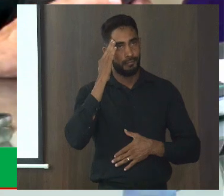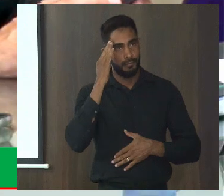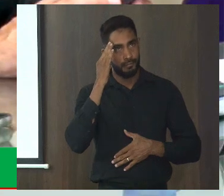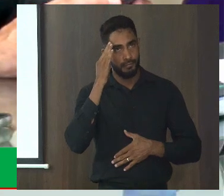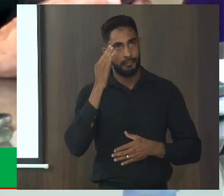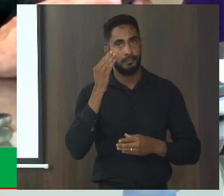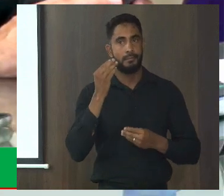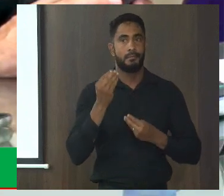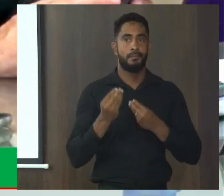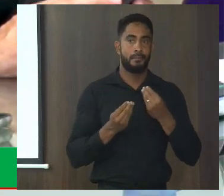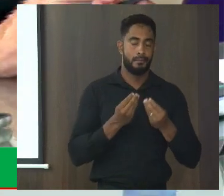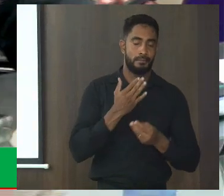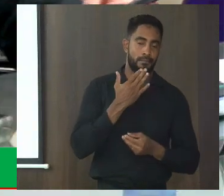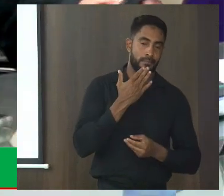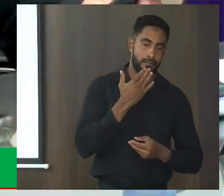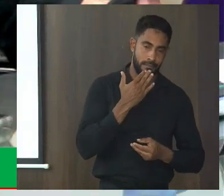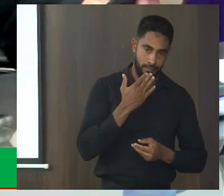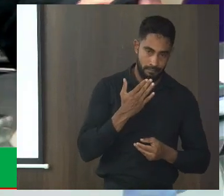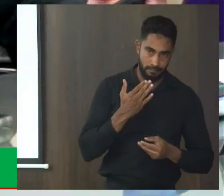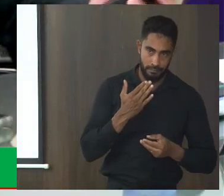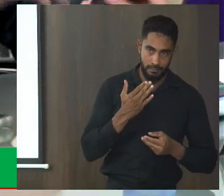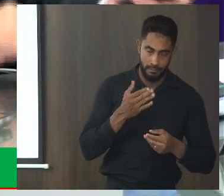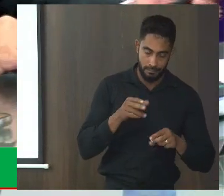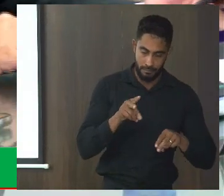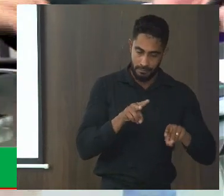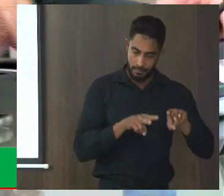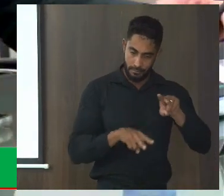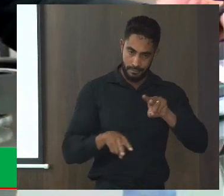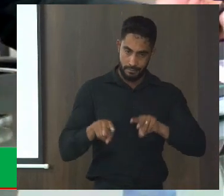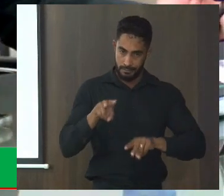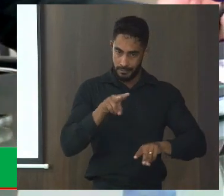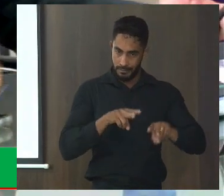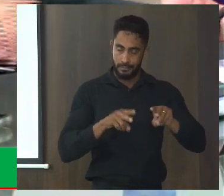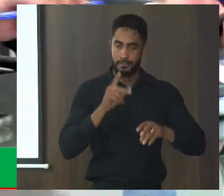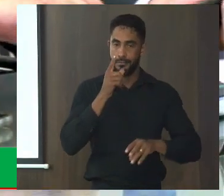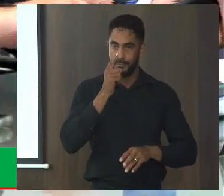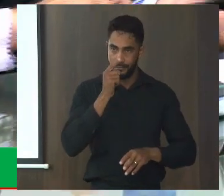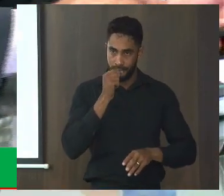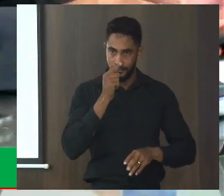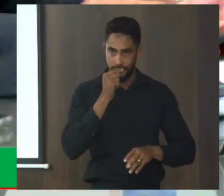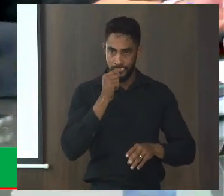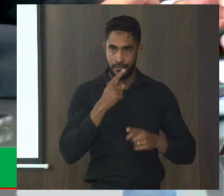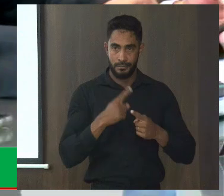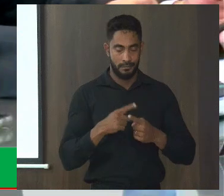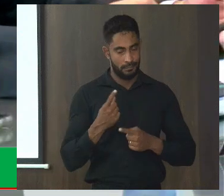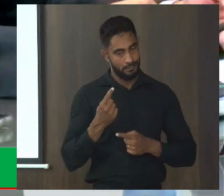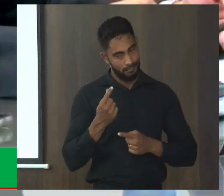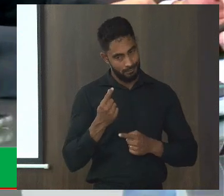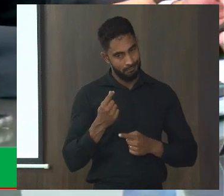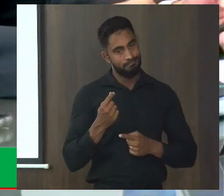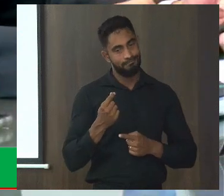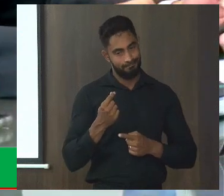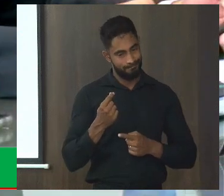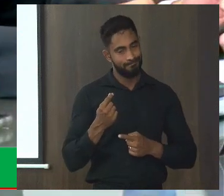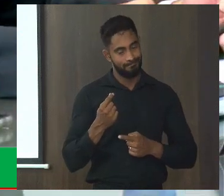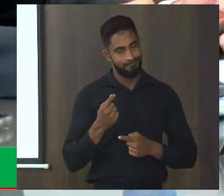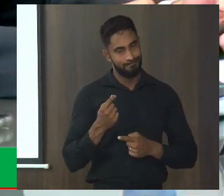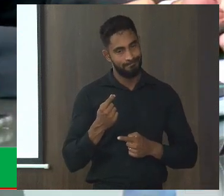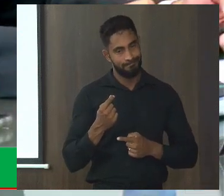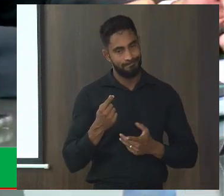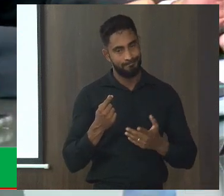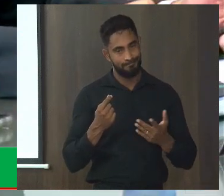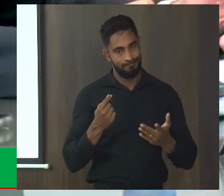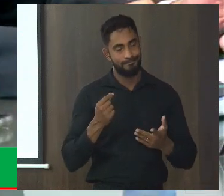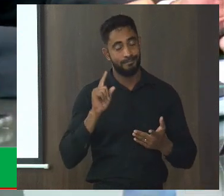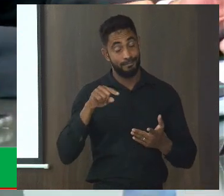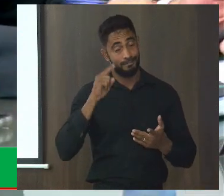gente pede para fazer uma análise da água, né? Isso preocupa muito. Sabemos que hoje o dinheiro fala muito alto. Mas é uma preocupação,